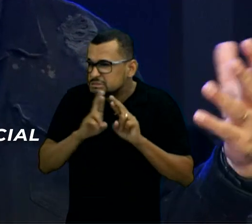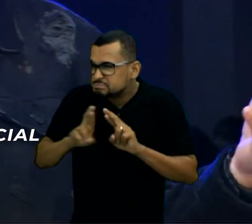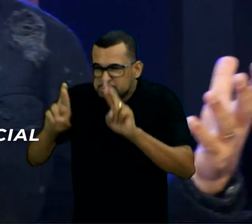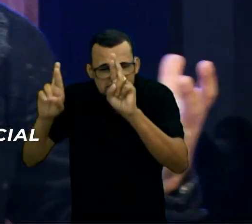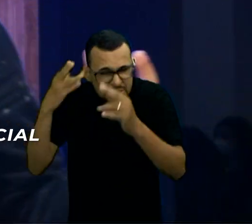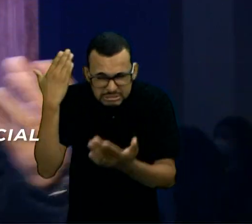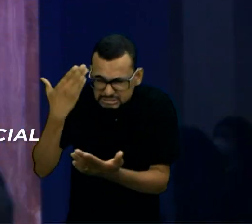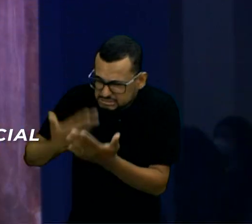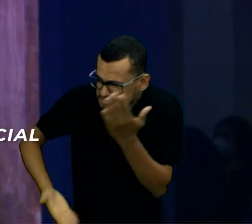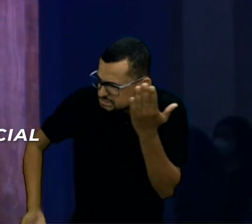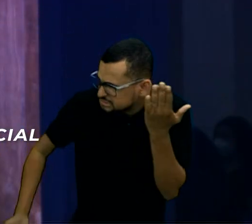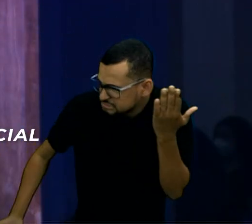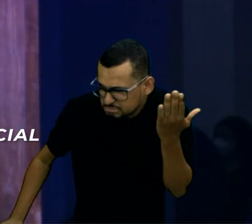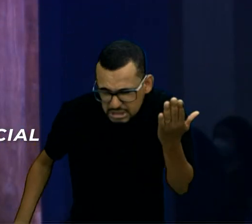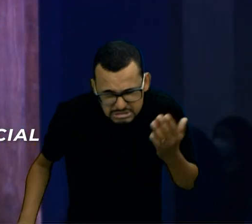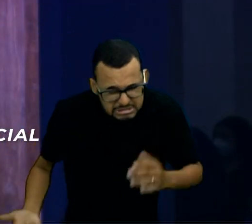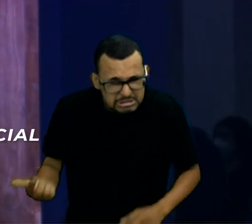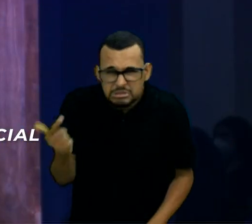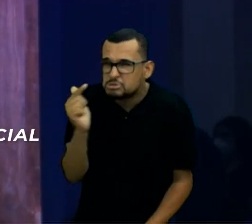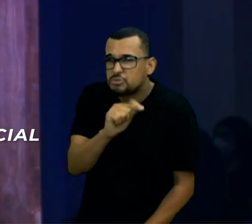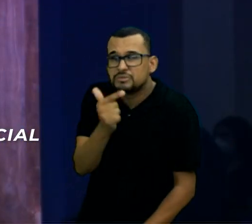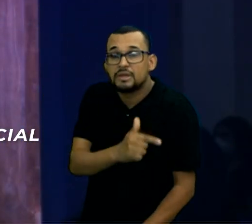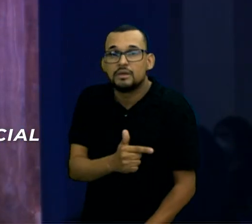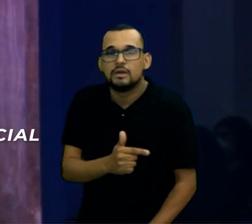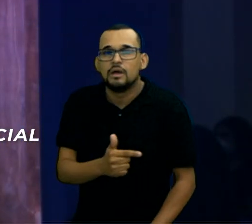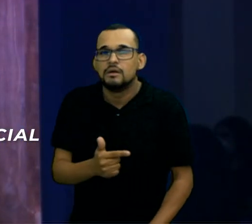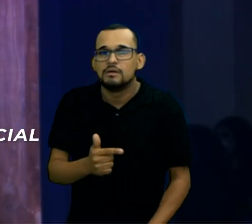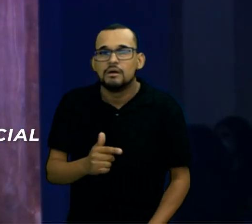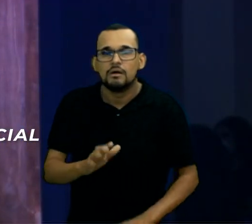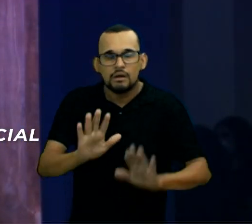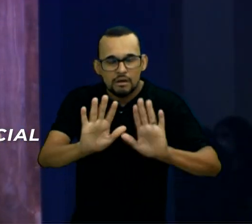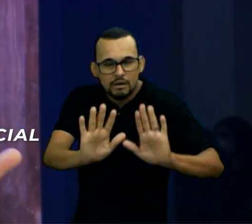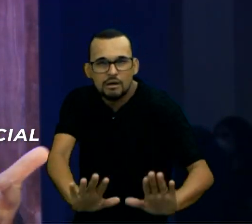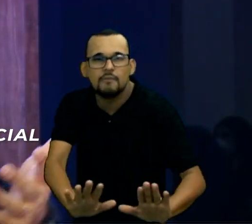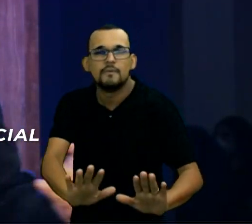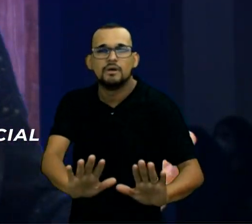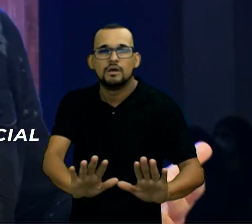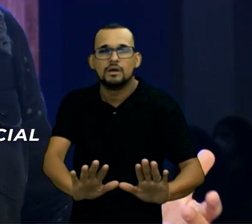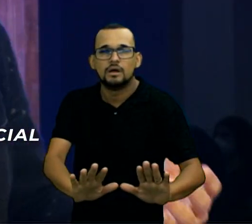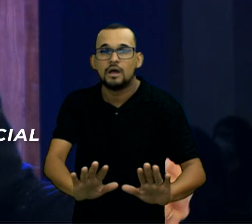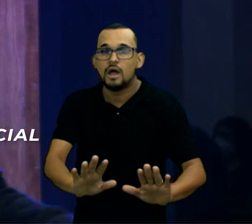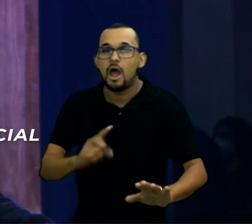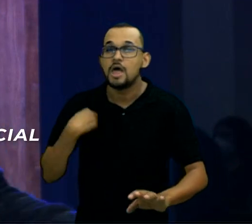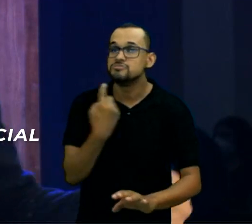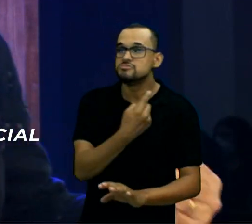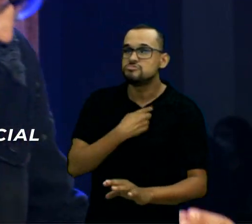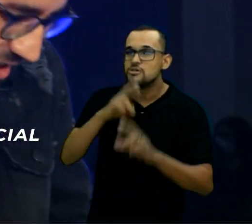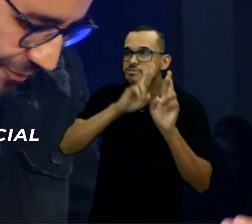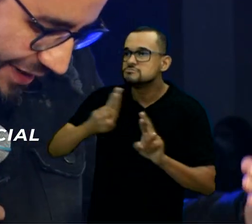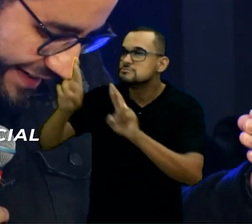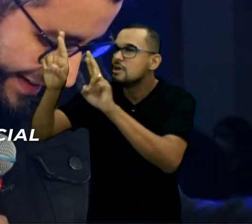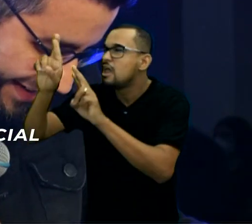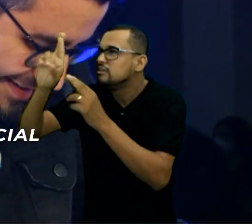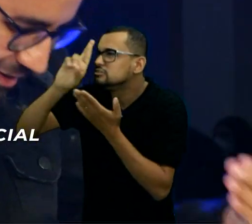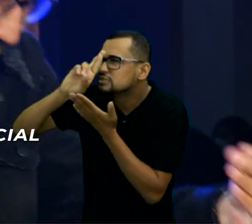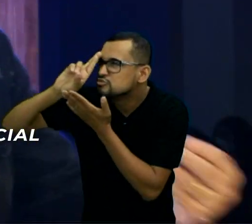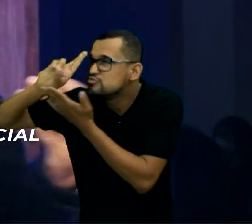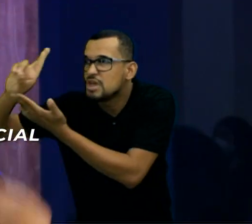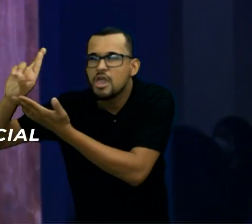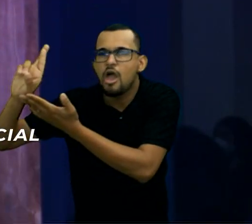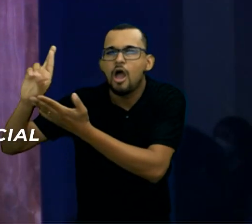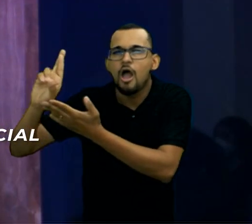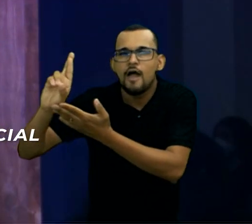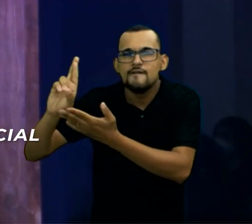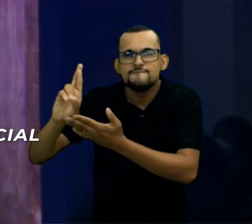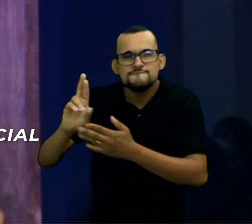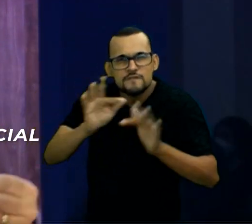não sei. Ei, a nossa esperança está no Senhor, a nossa esperança vem do Senhor. Então seja feliz em nome